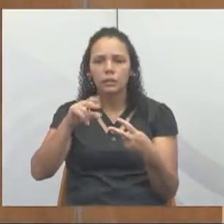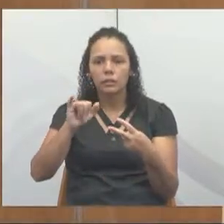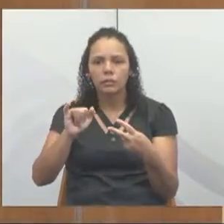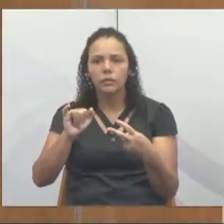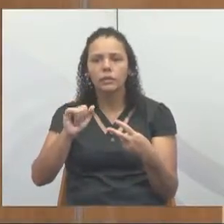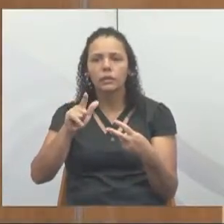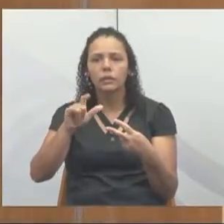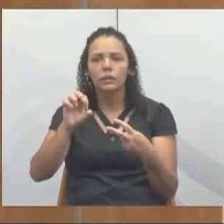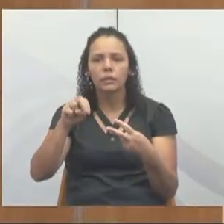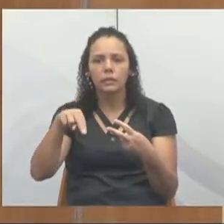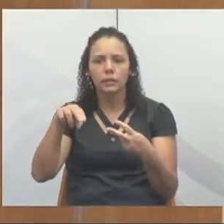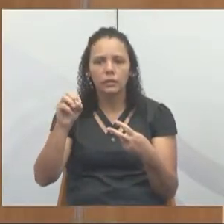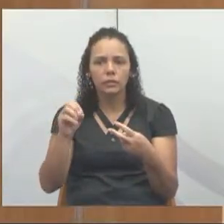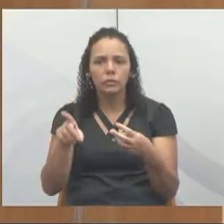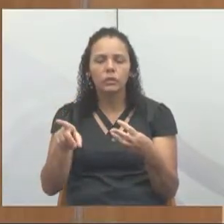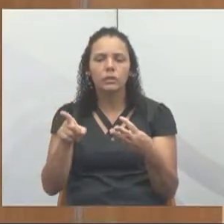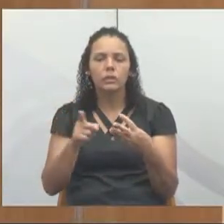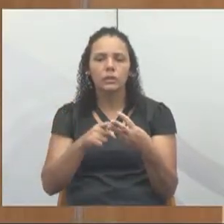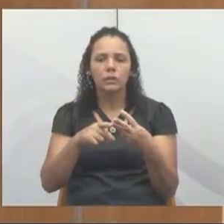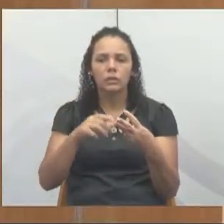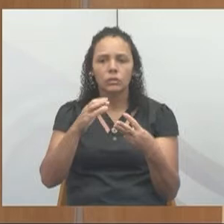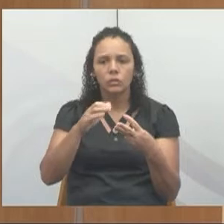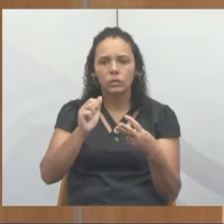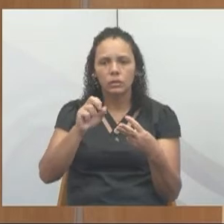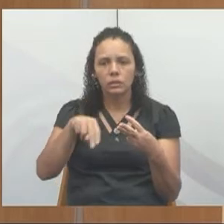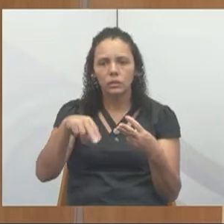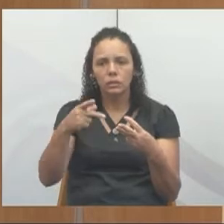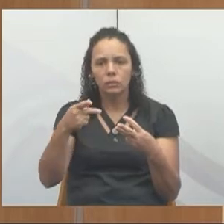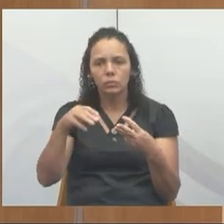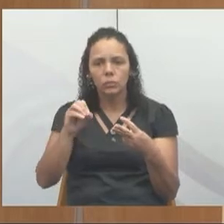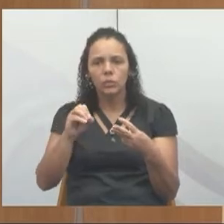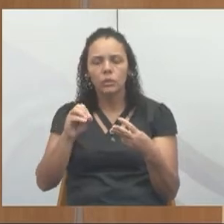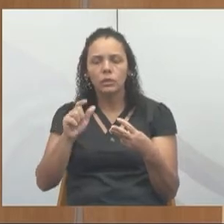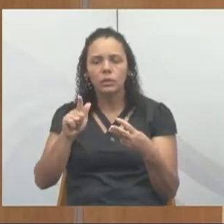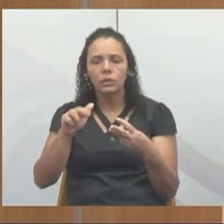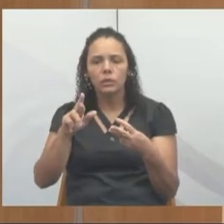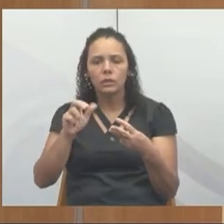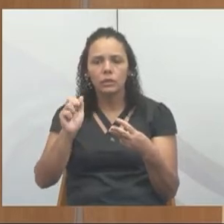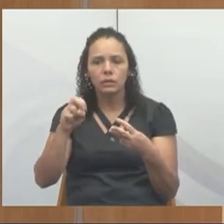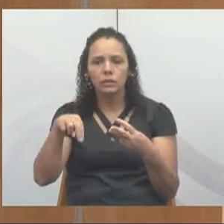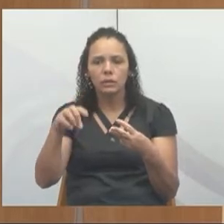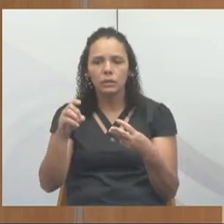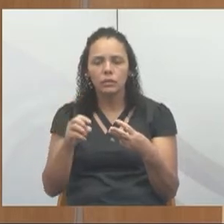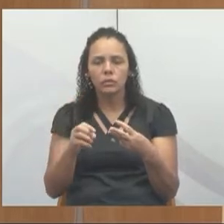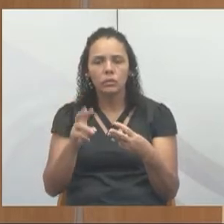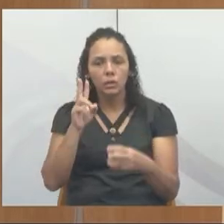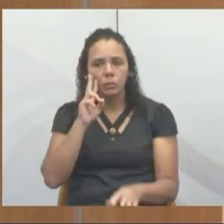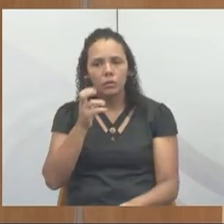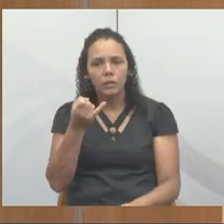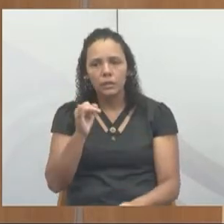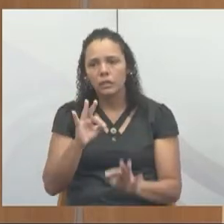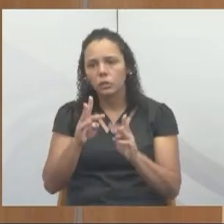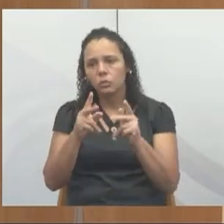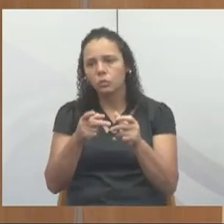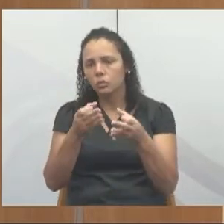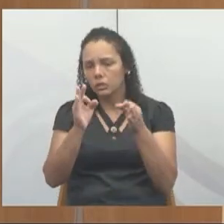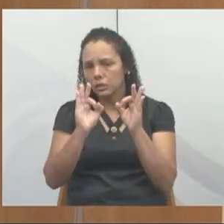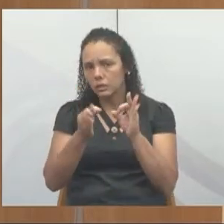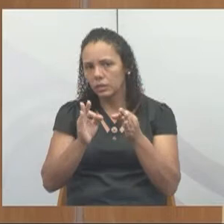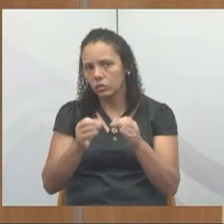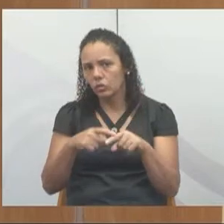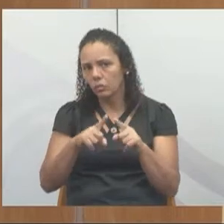começar a execução no Campo Grande, para a gente ver essa questão, ver se está tudo certinho, mas tem sido